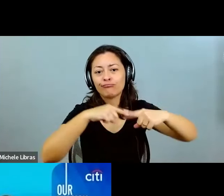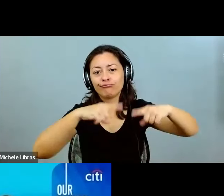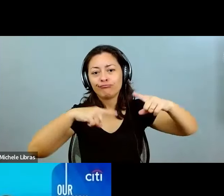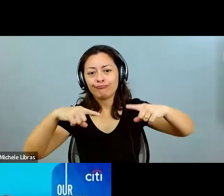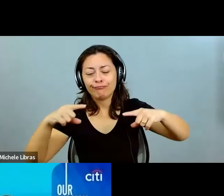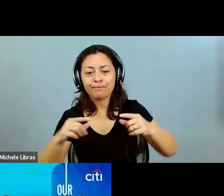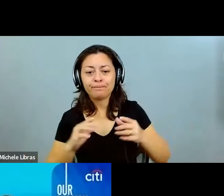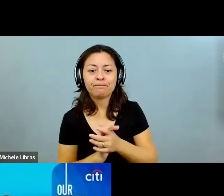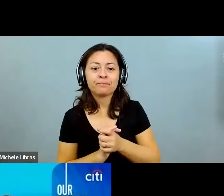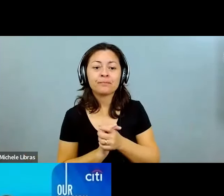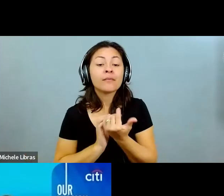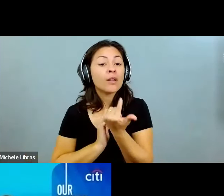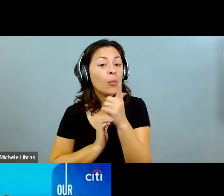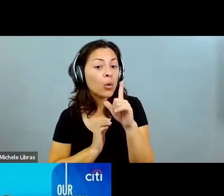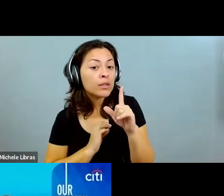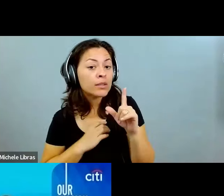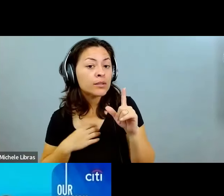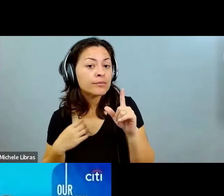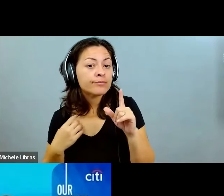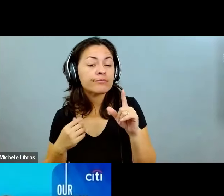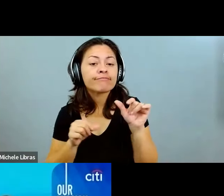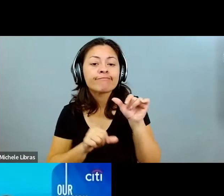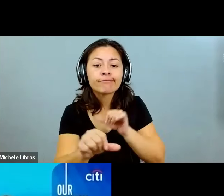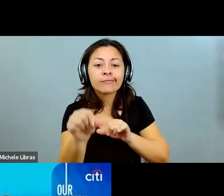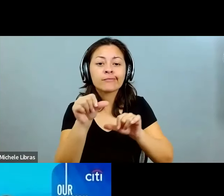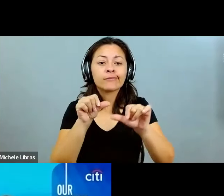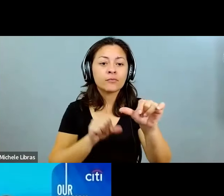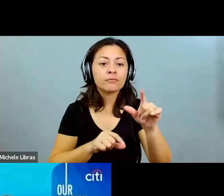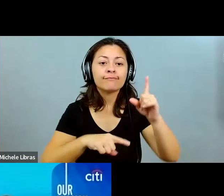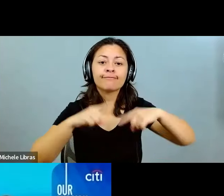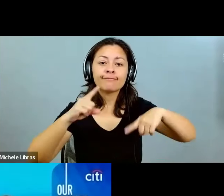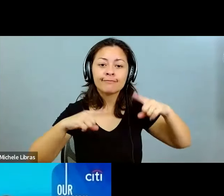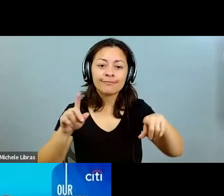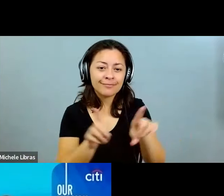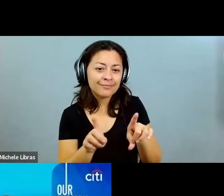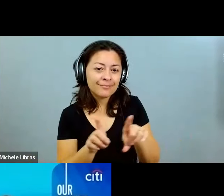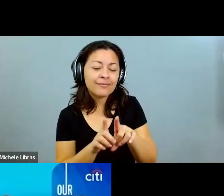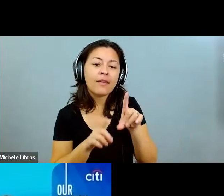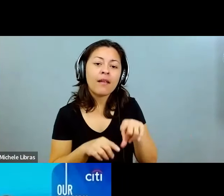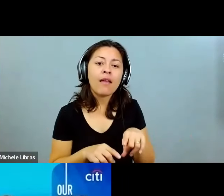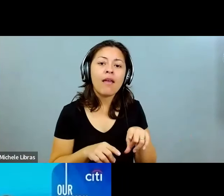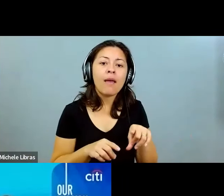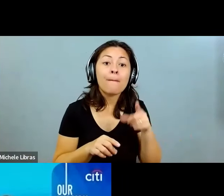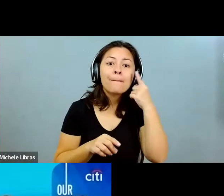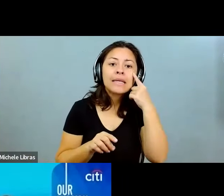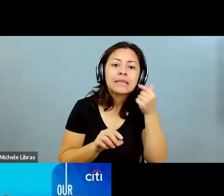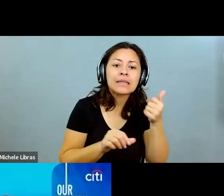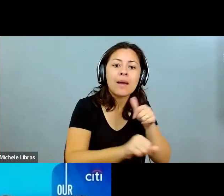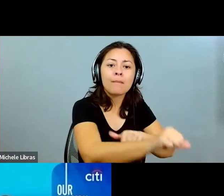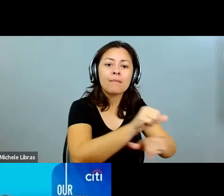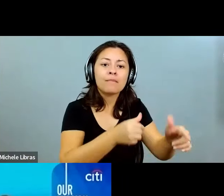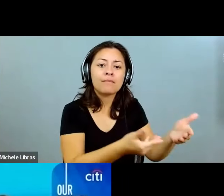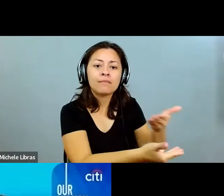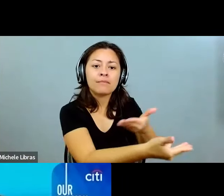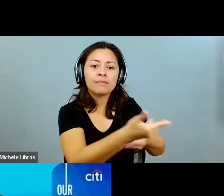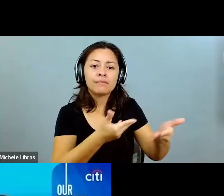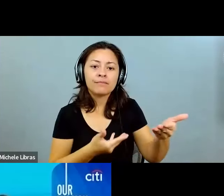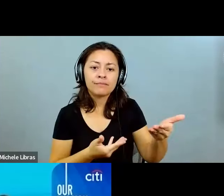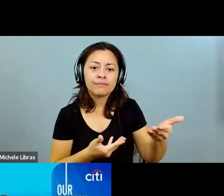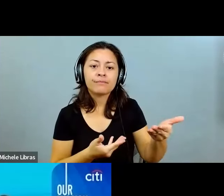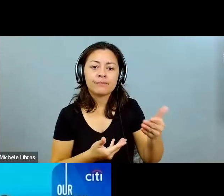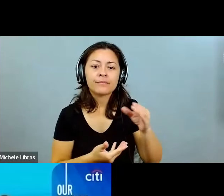mudou também a nosso favor nesses últimos último mês agora é a perspectiva do câmbio estava com câmbio